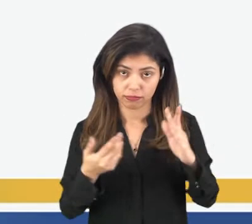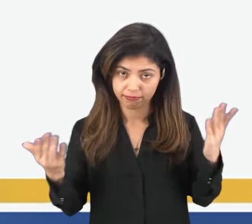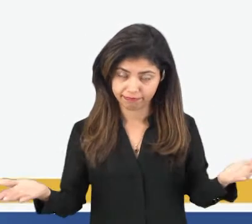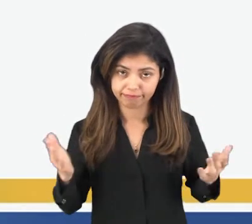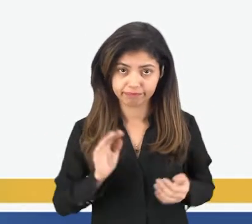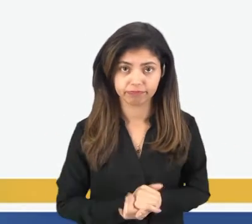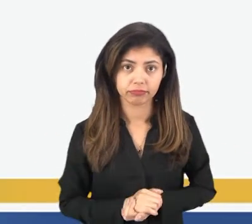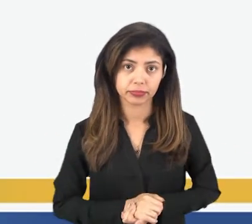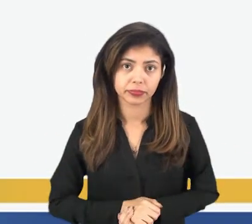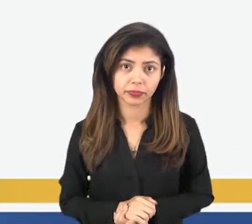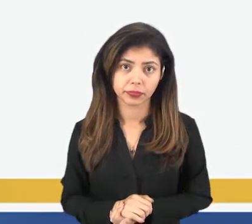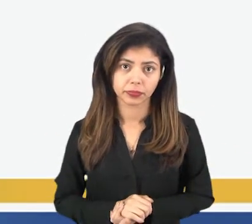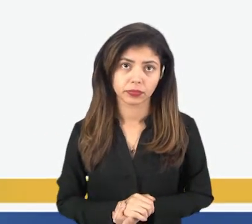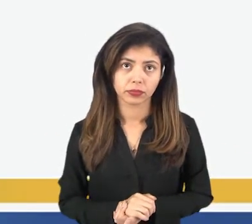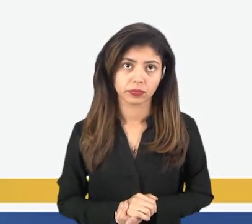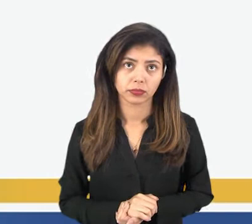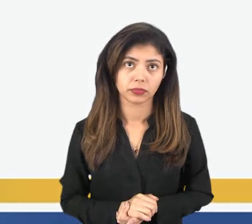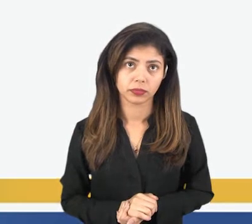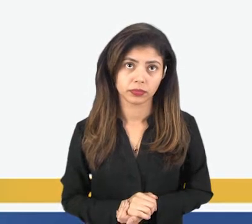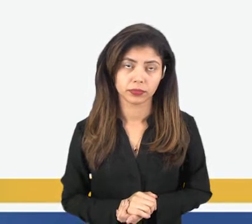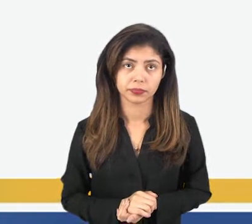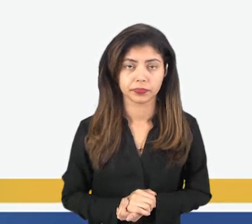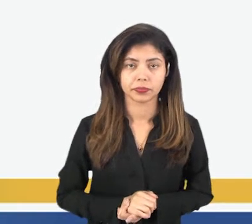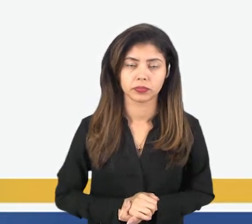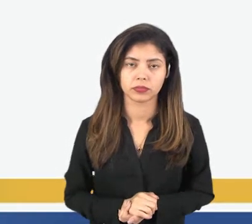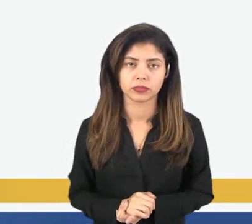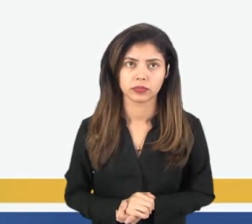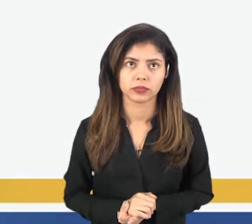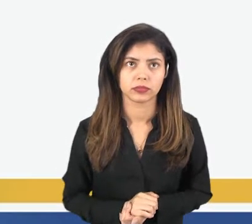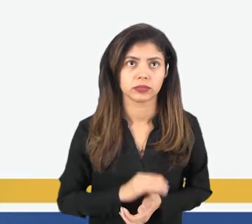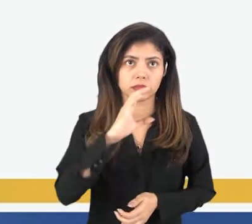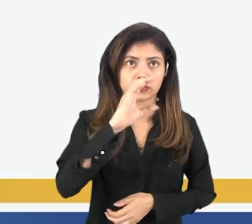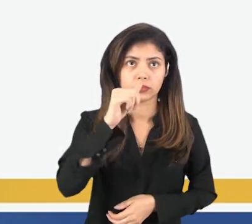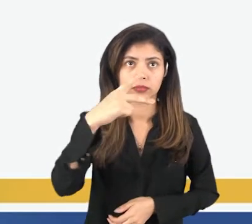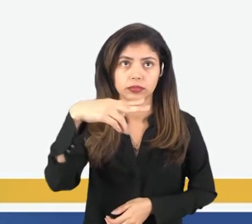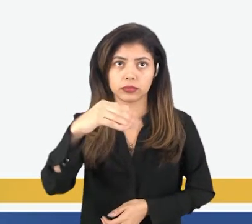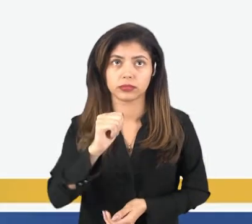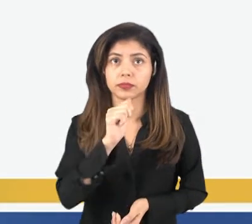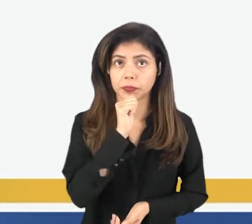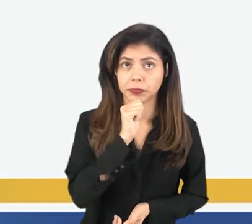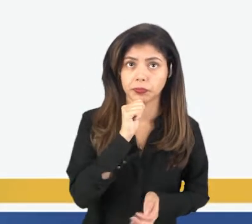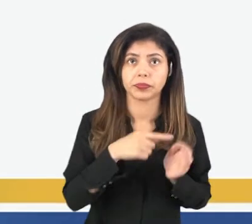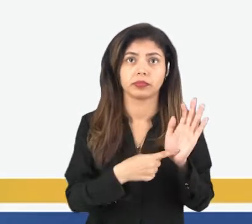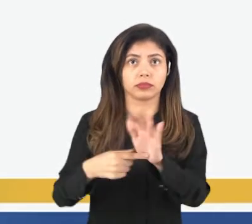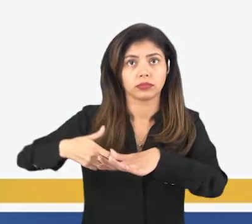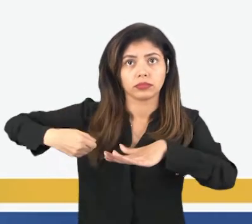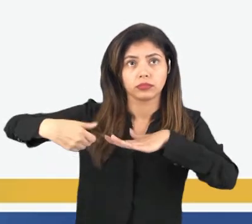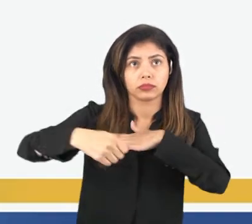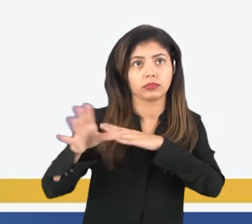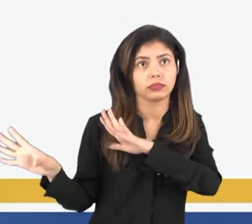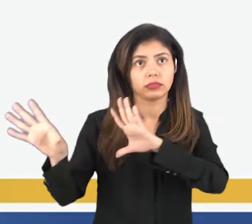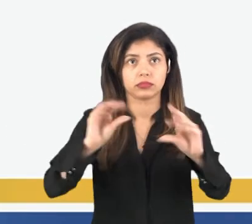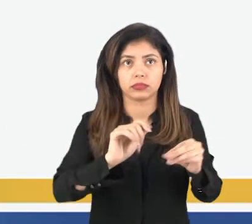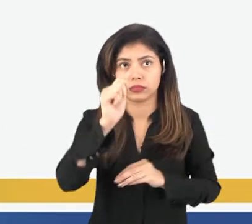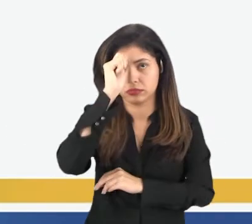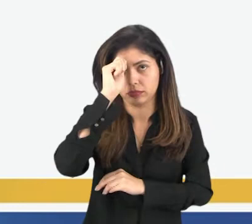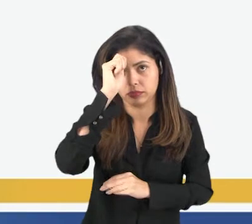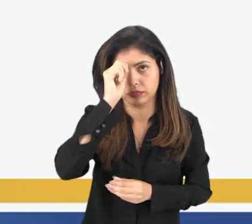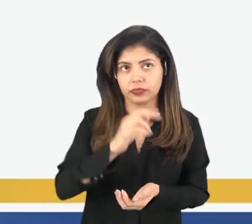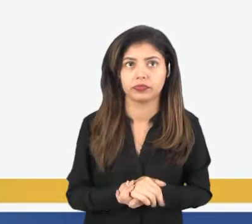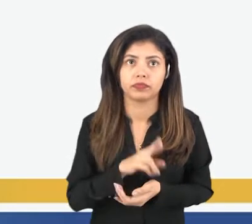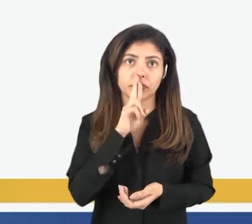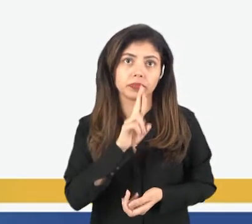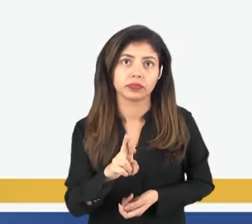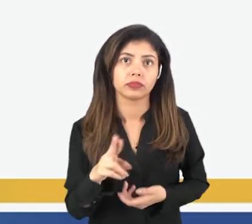Capanema. Então esse é o alerta que ele fez aí, ó. Capanema destacou ainda que as fake news podem levar